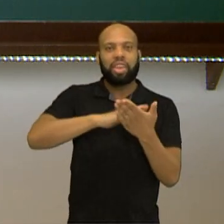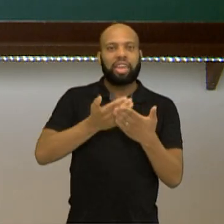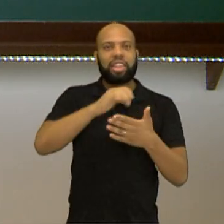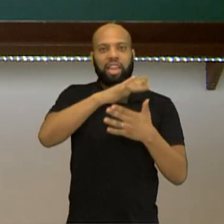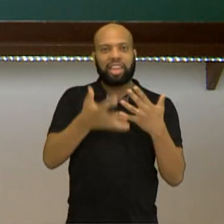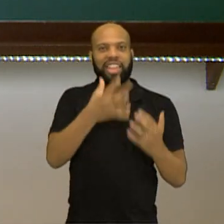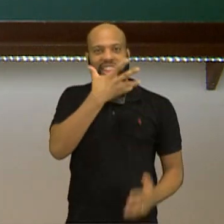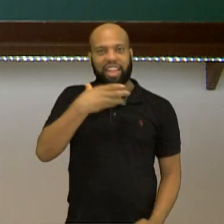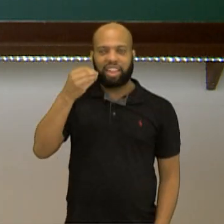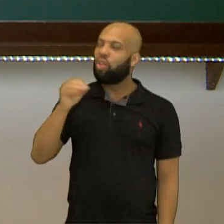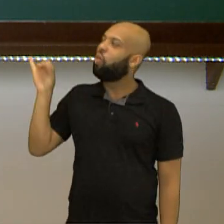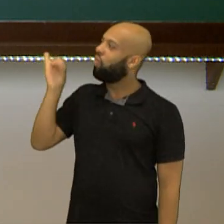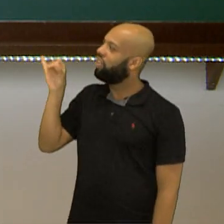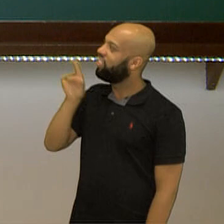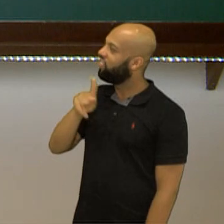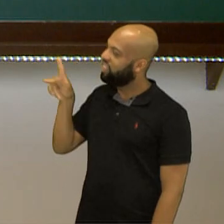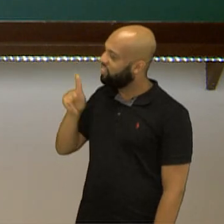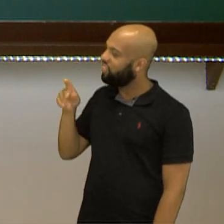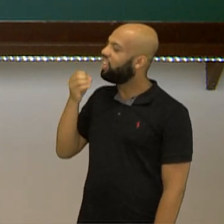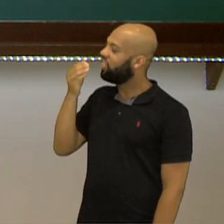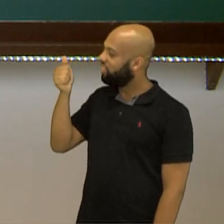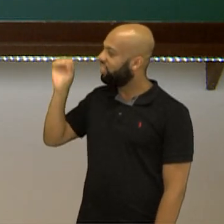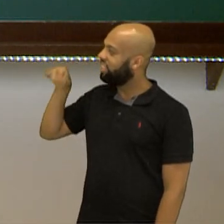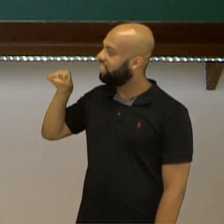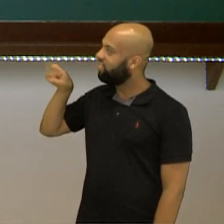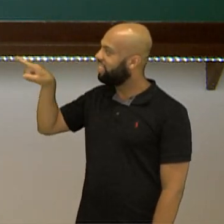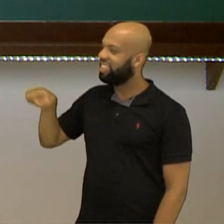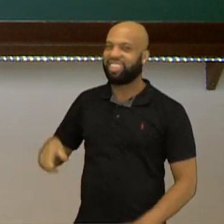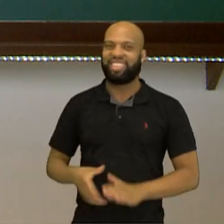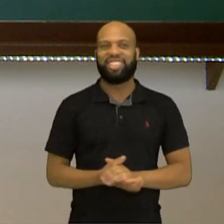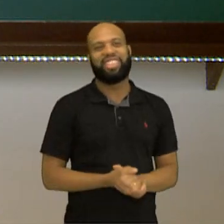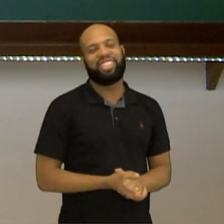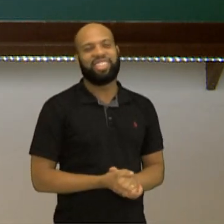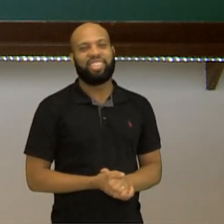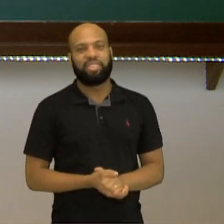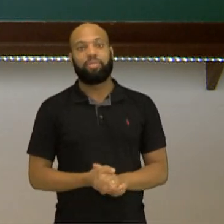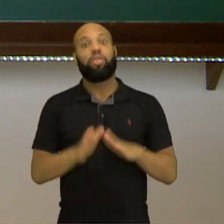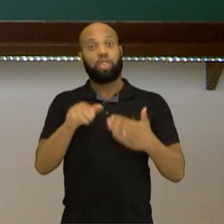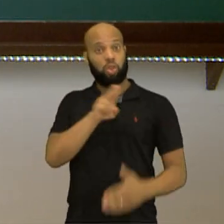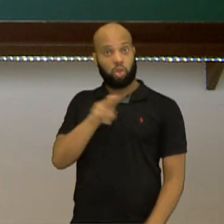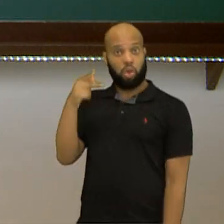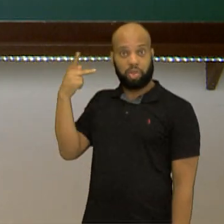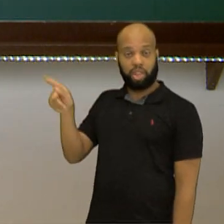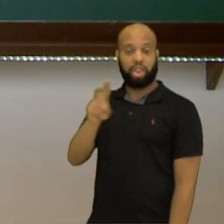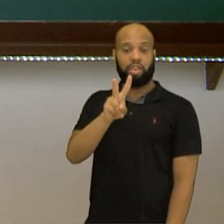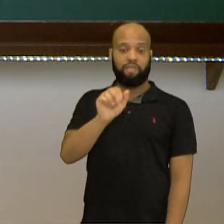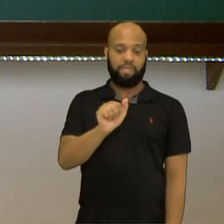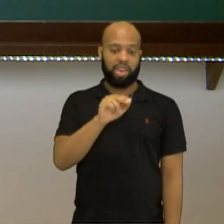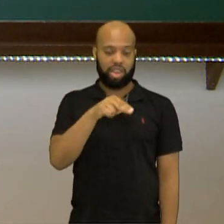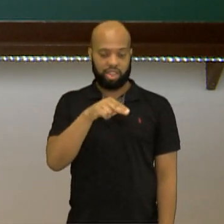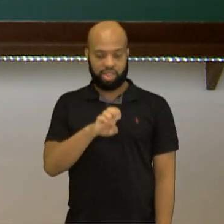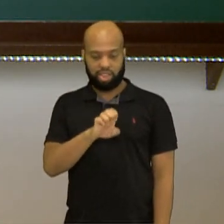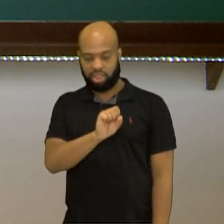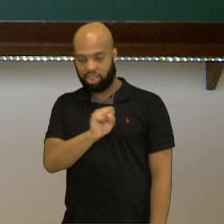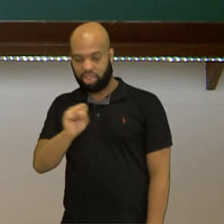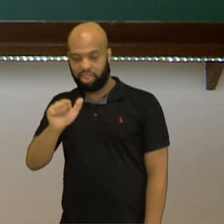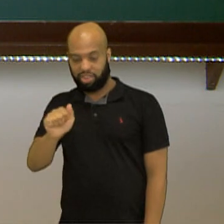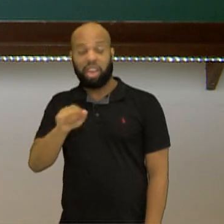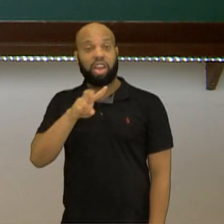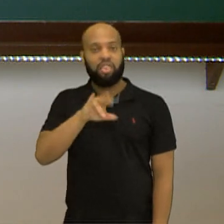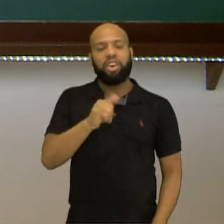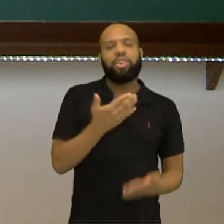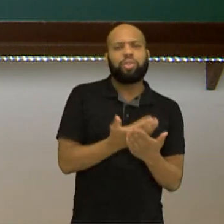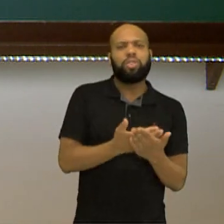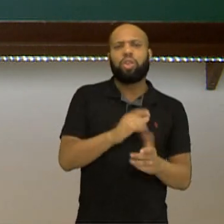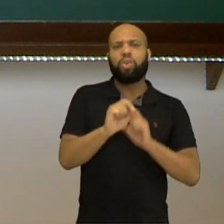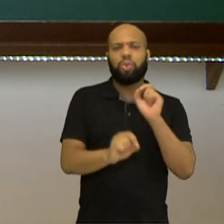com o nosso intérprete Natan. Oi, Natan, tudo bem? E a gente está aqui hoje para falar de uma prática corporal de aventura bem bacana que